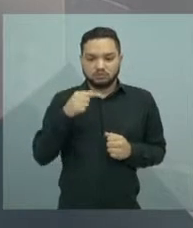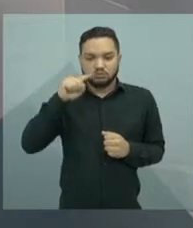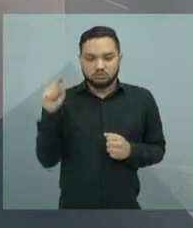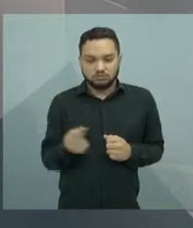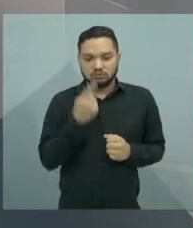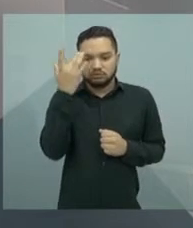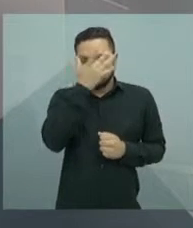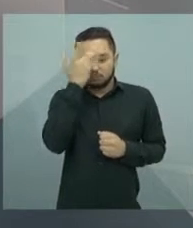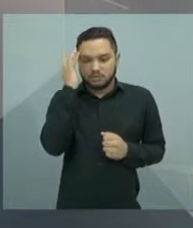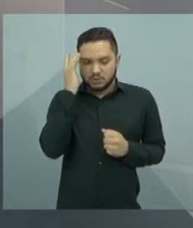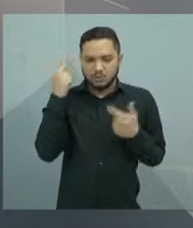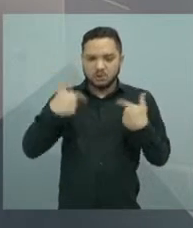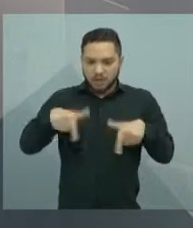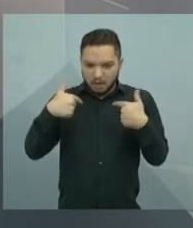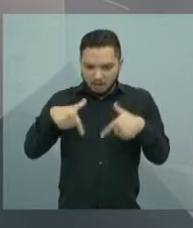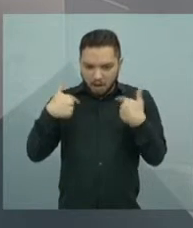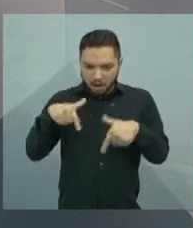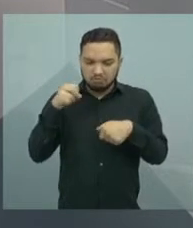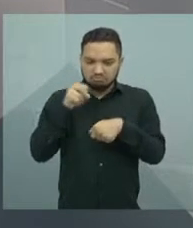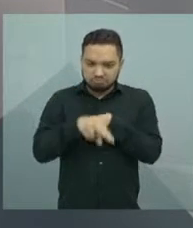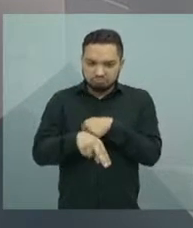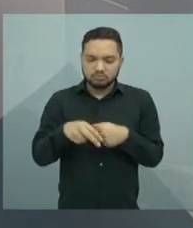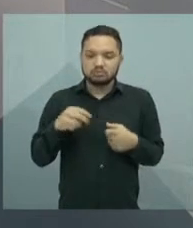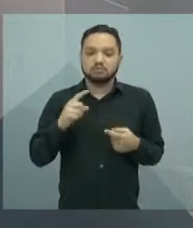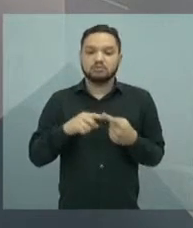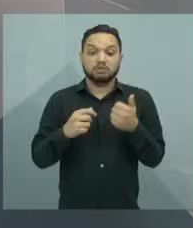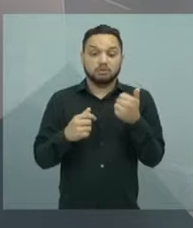de pessoas empregadas, né? Sendo que